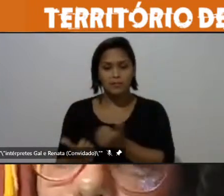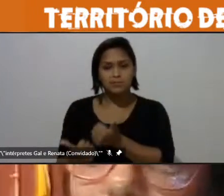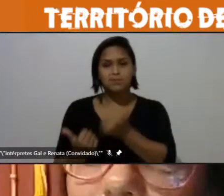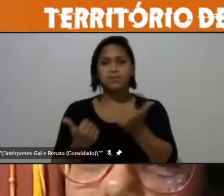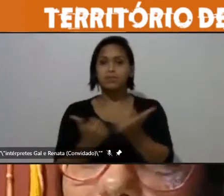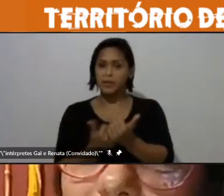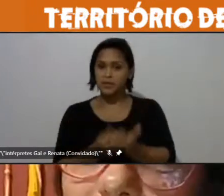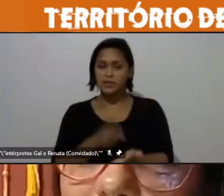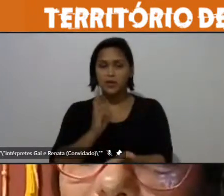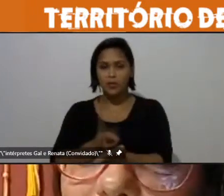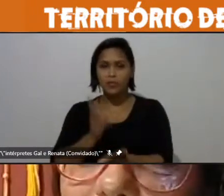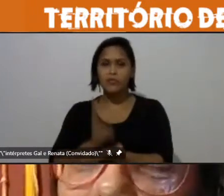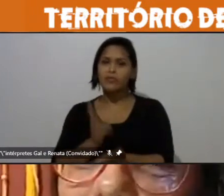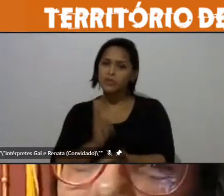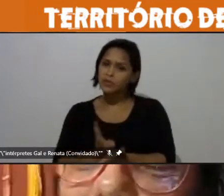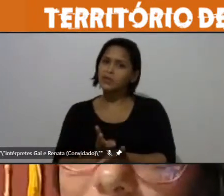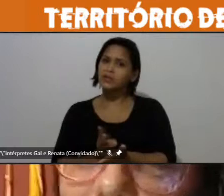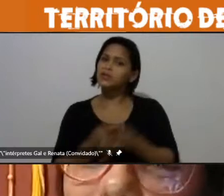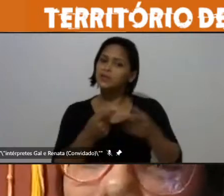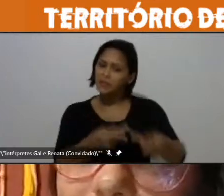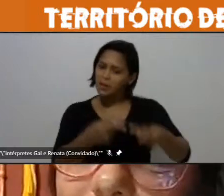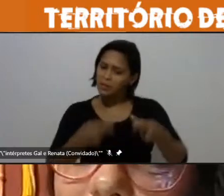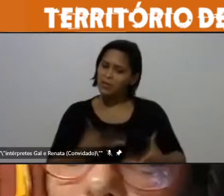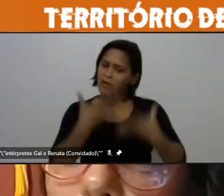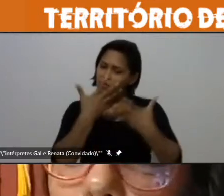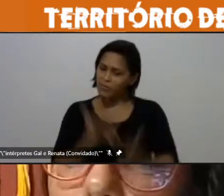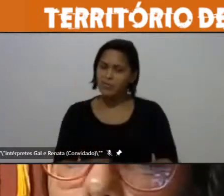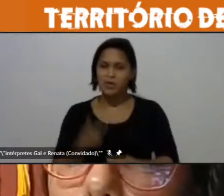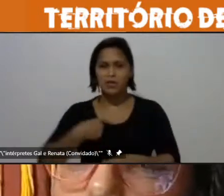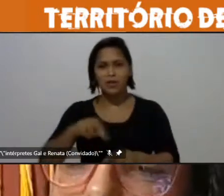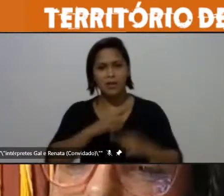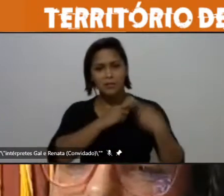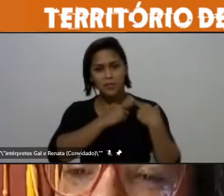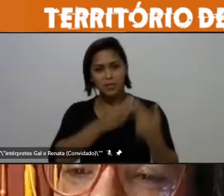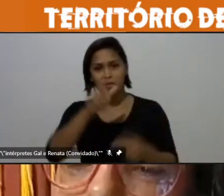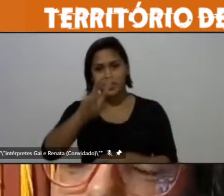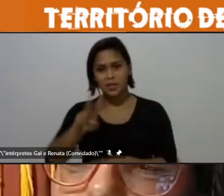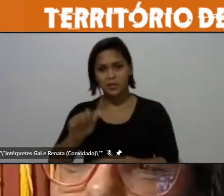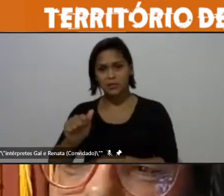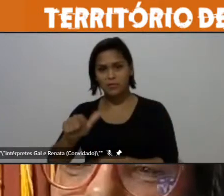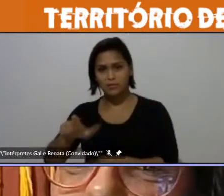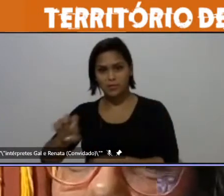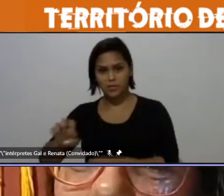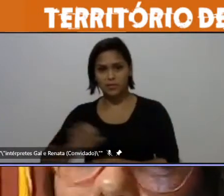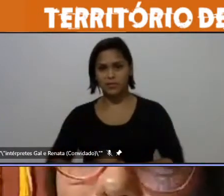IBDU sempre representou para a gente aqui do Vale.